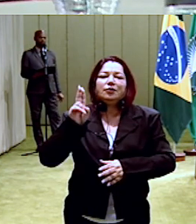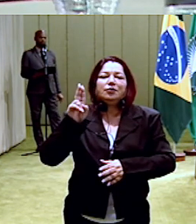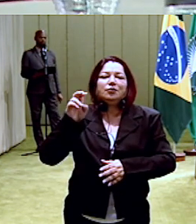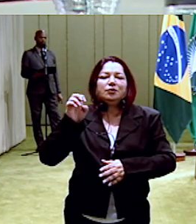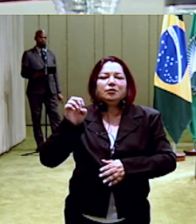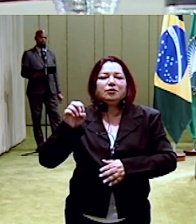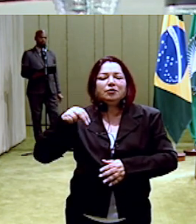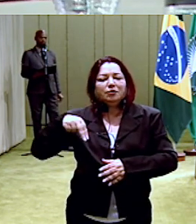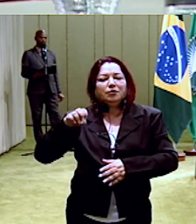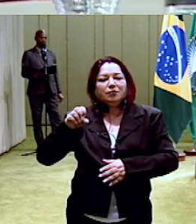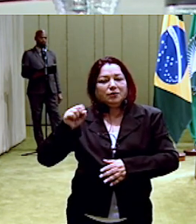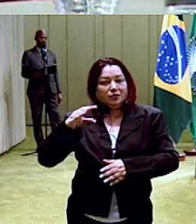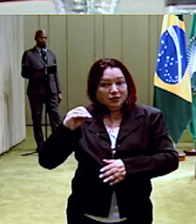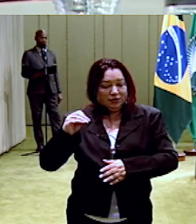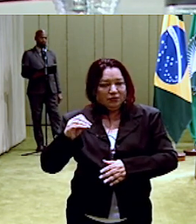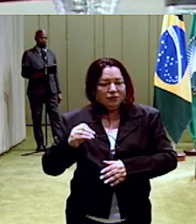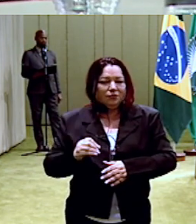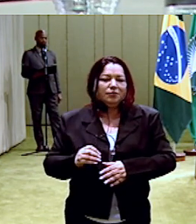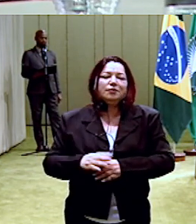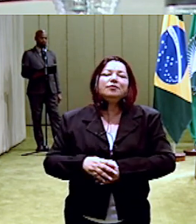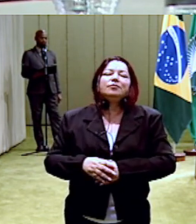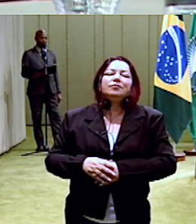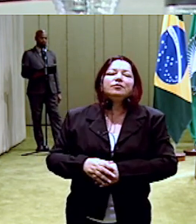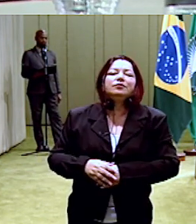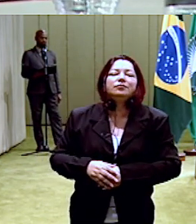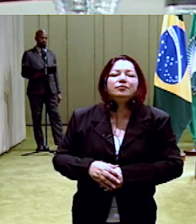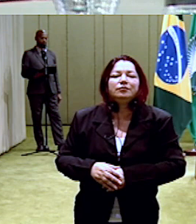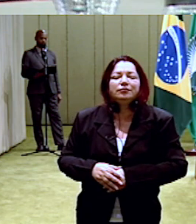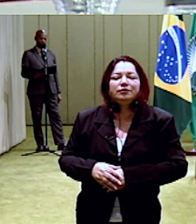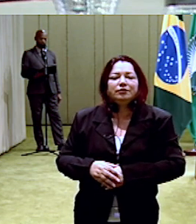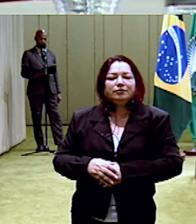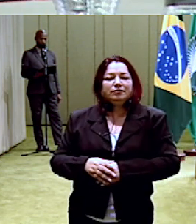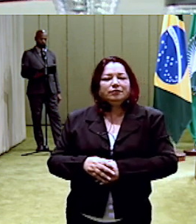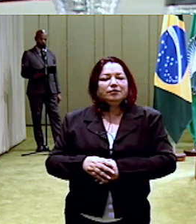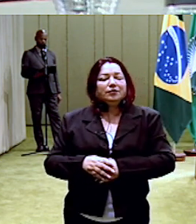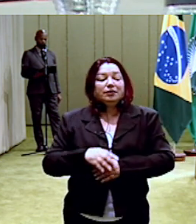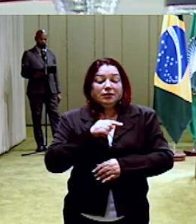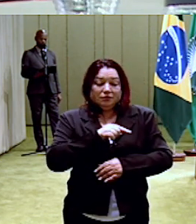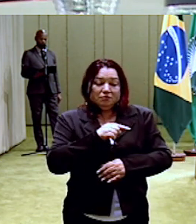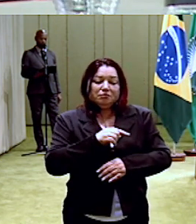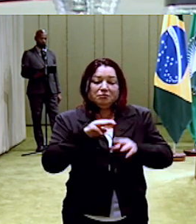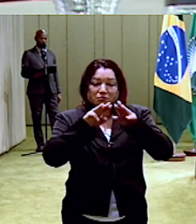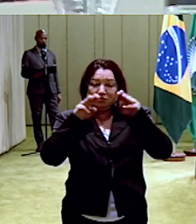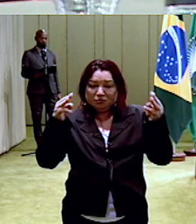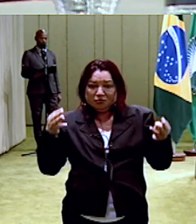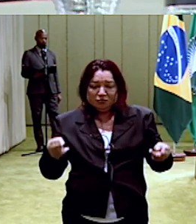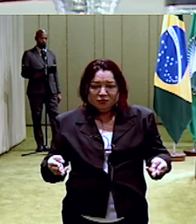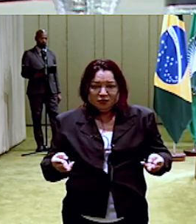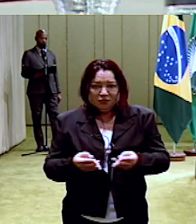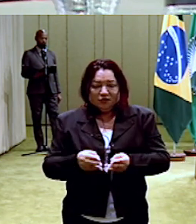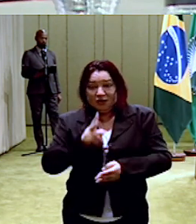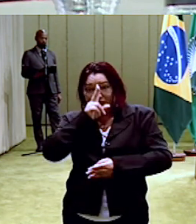na patrimonialização do complexo do Valongo. E essa ação ela tem